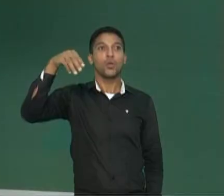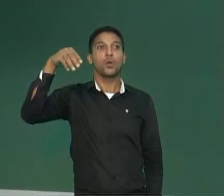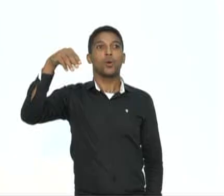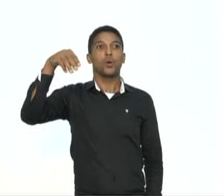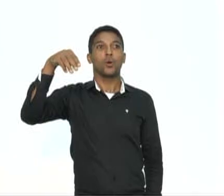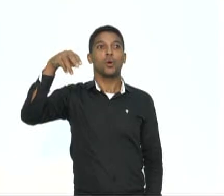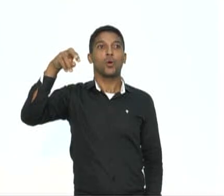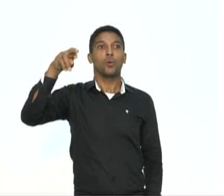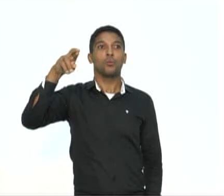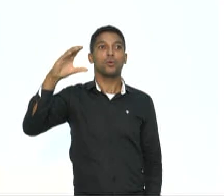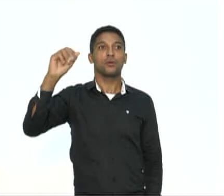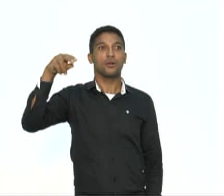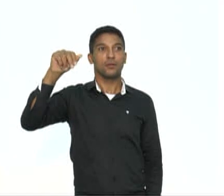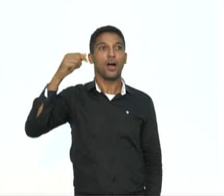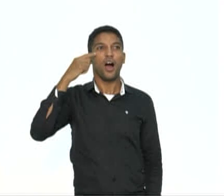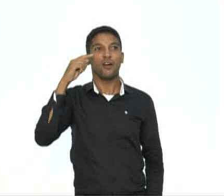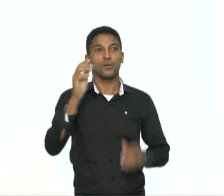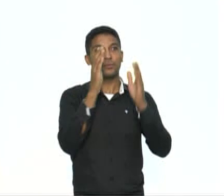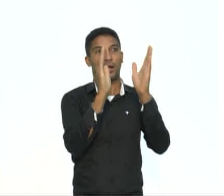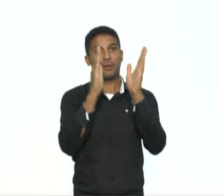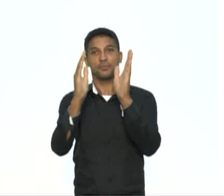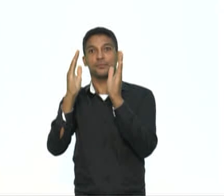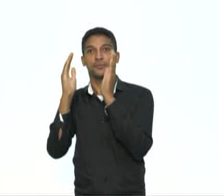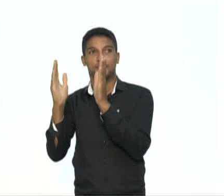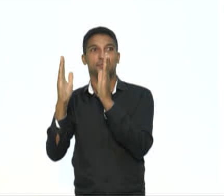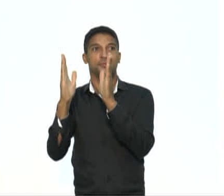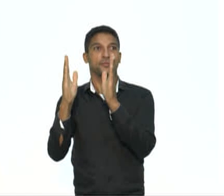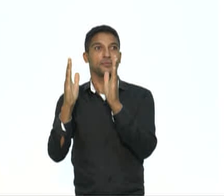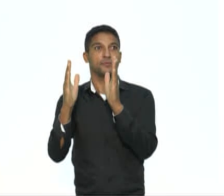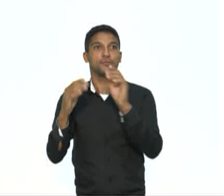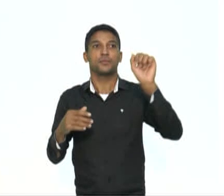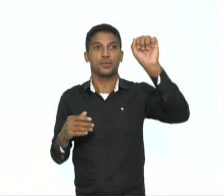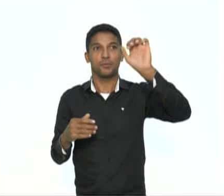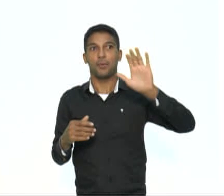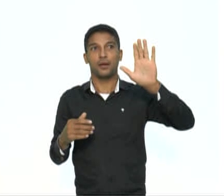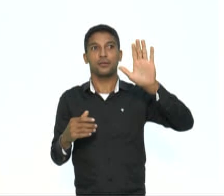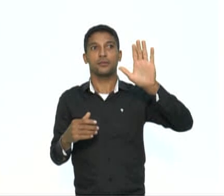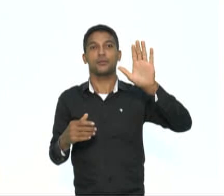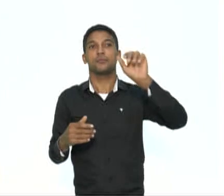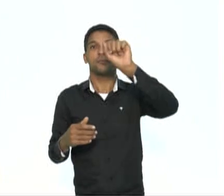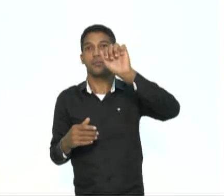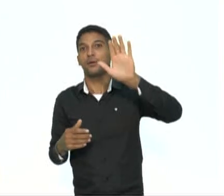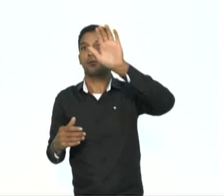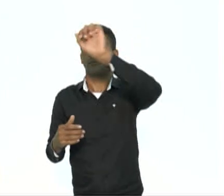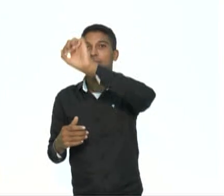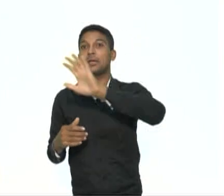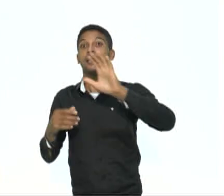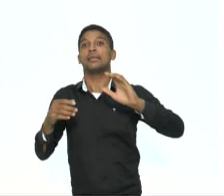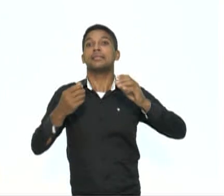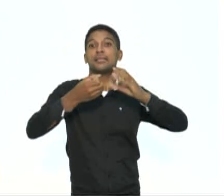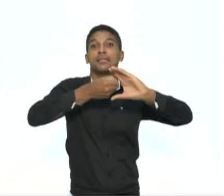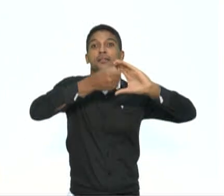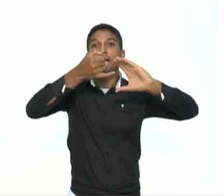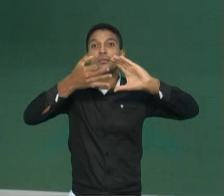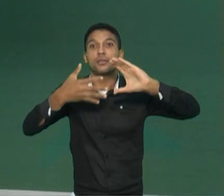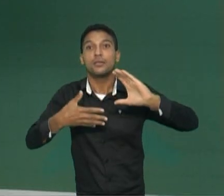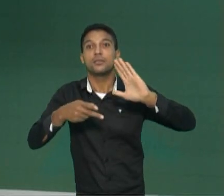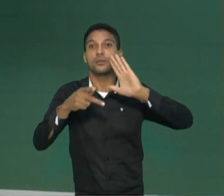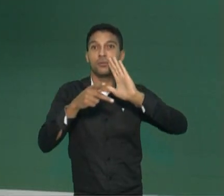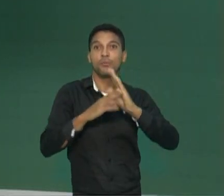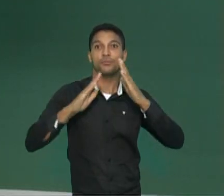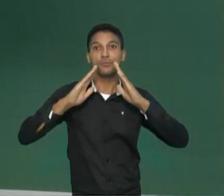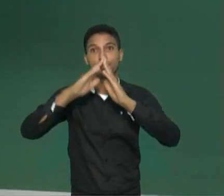de Notre Dame e da Saint-Sernin, aqui para você ver, na França, todas essas características que a gente estava falando, tá? Muito fácil